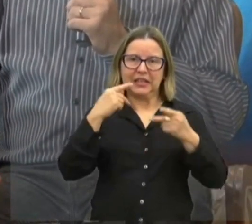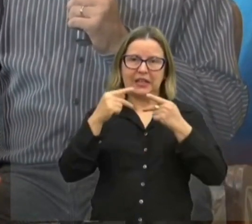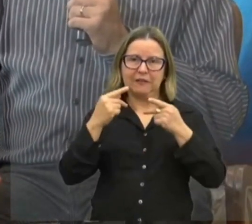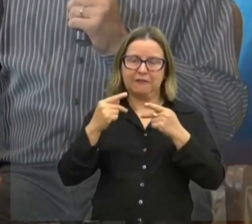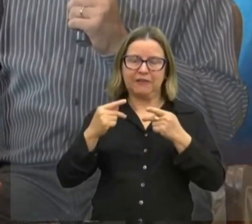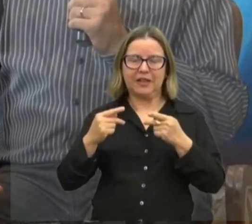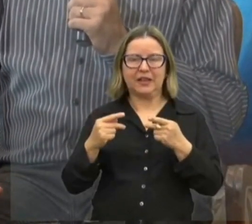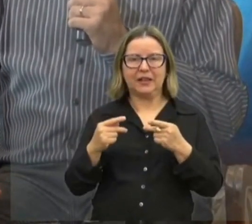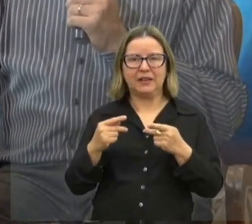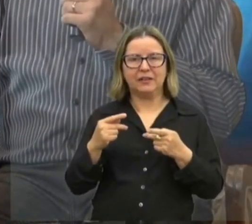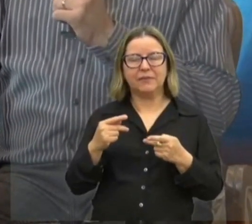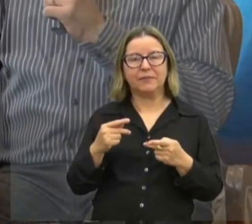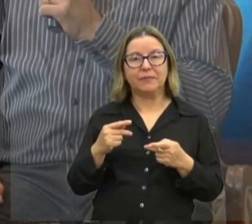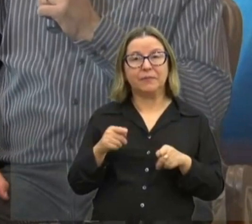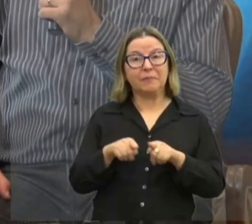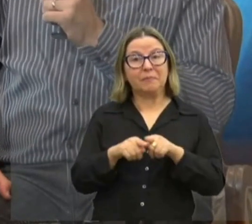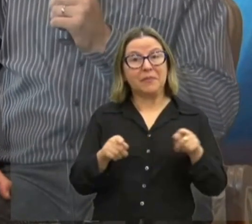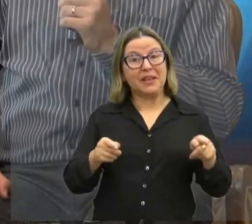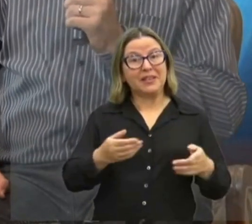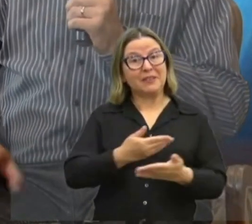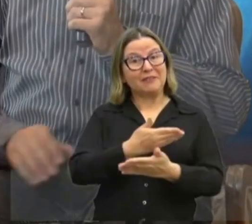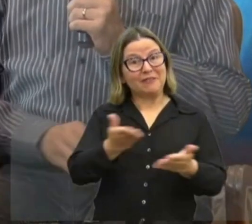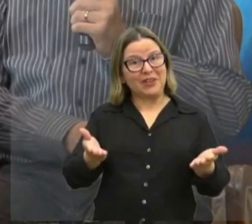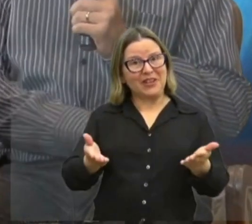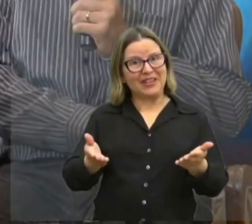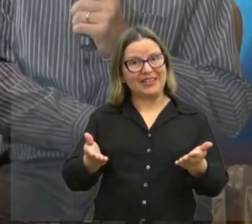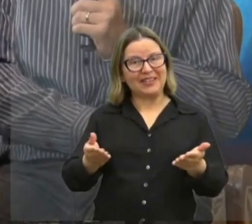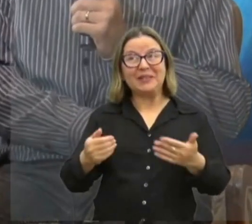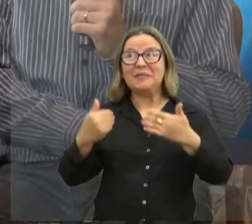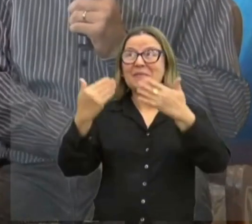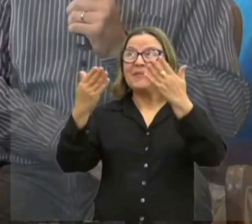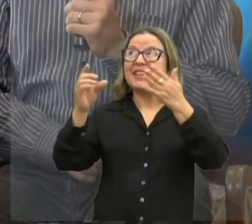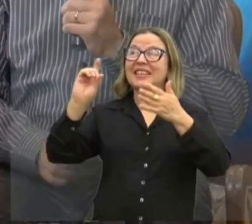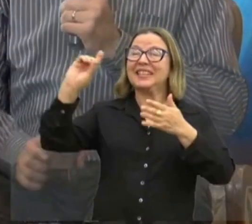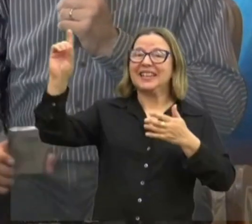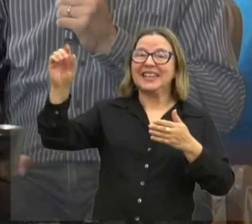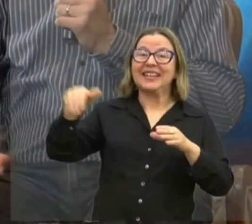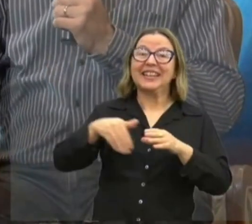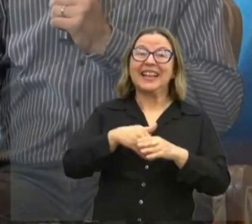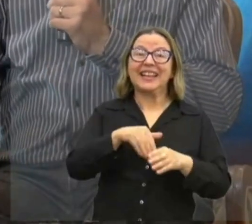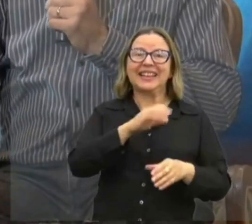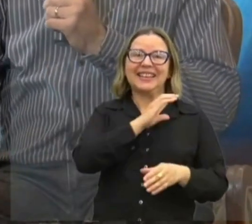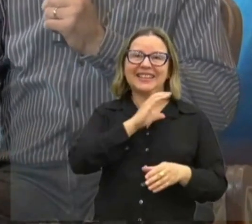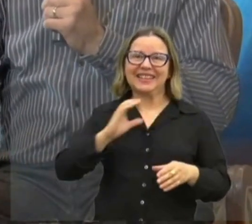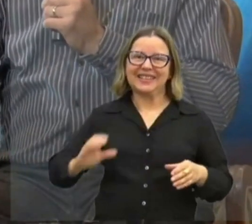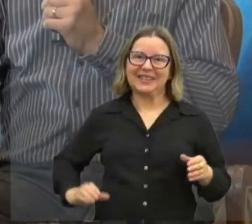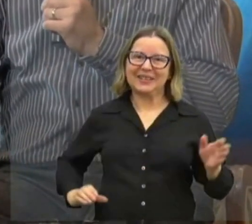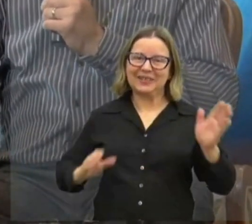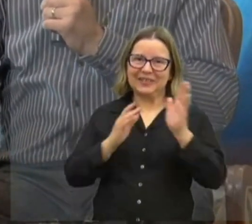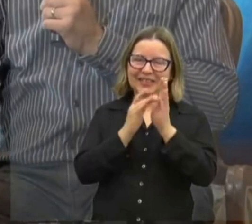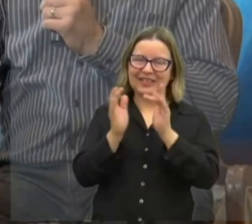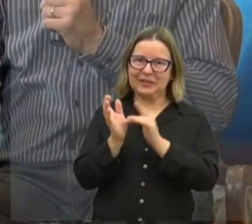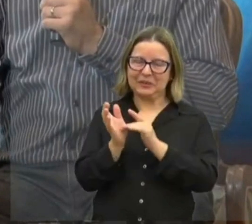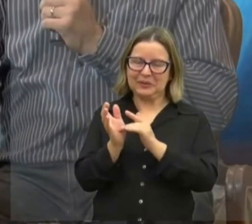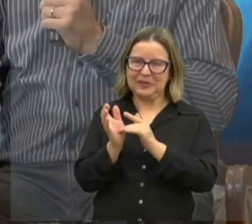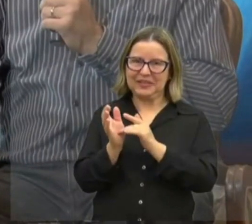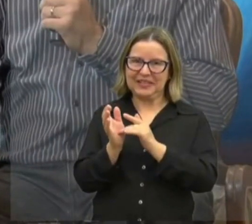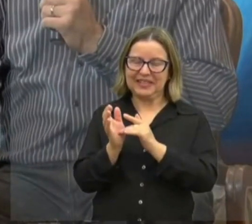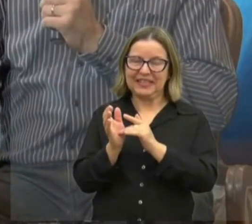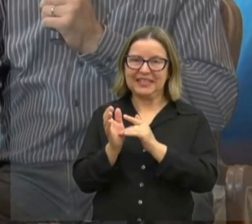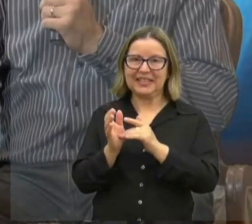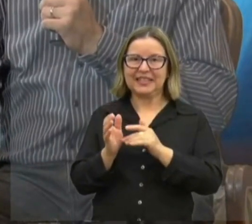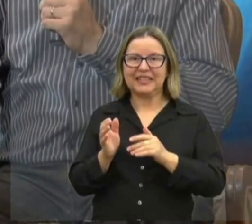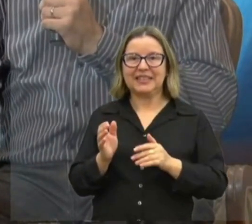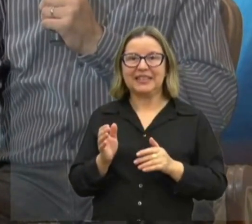Corinto: mas vós sois dele em Cristo Jesus, o qual se tornou da parte de